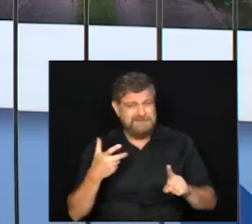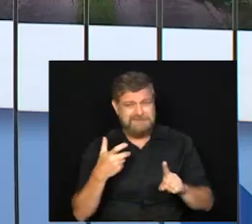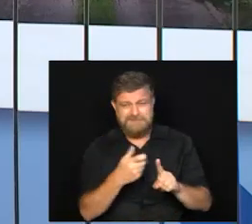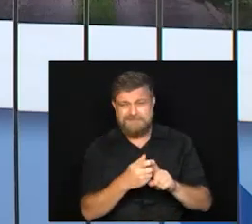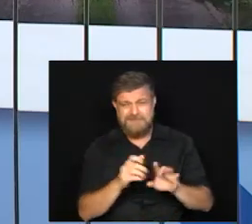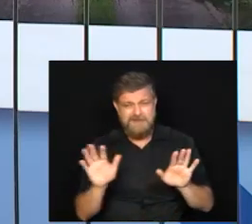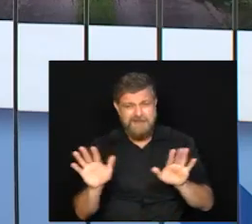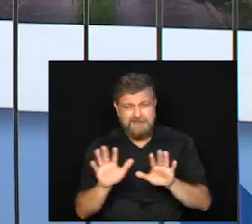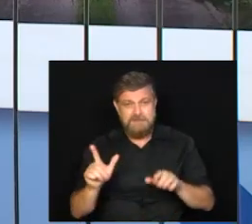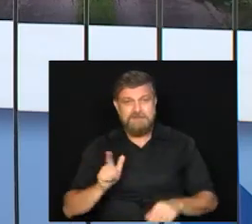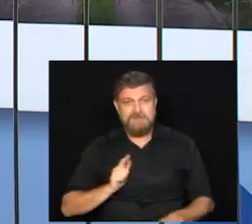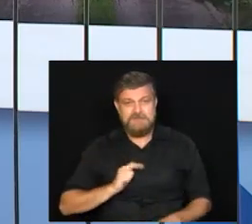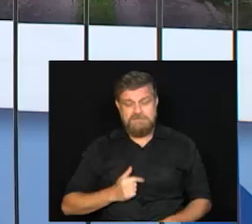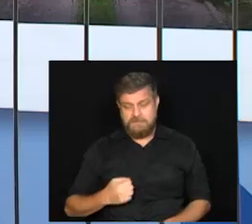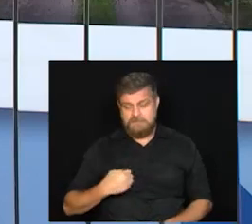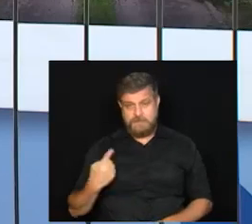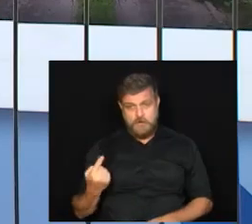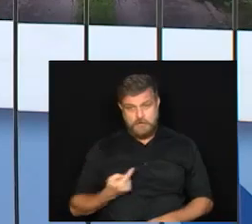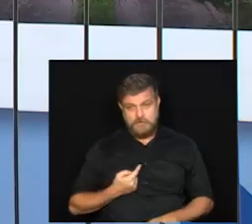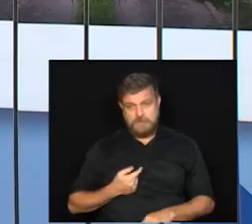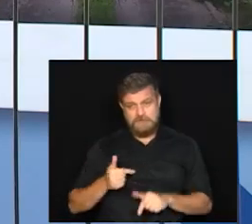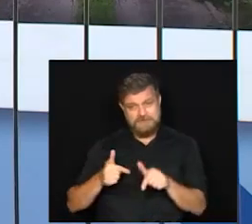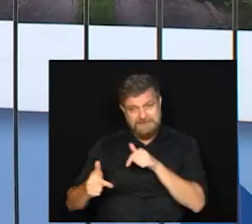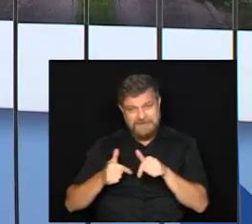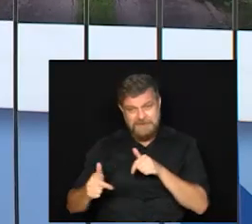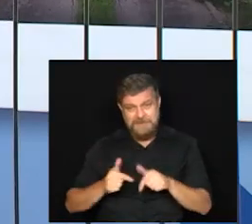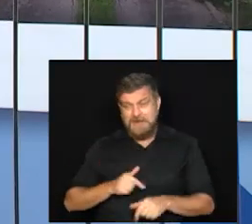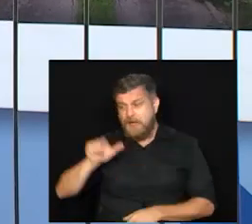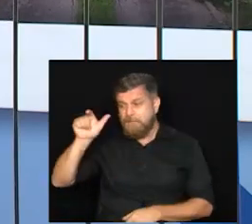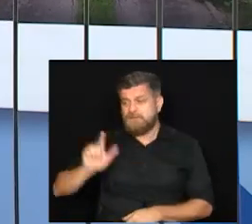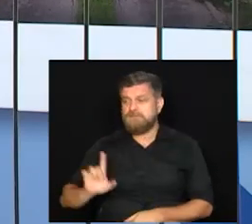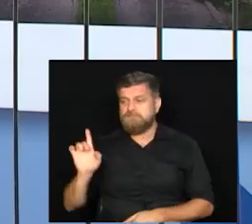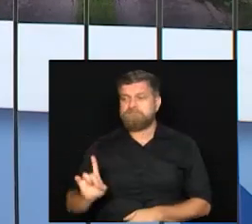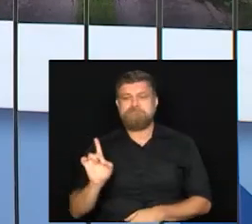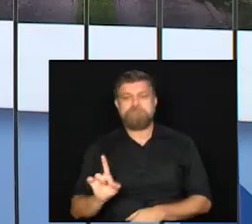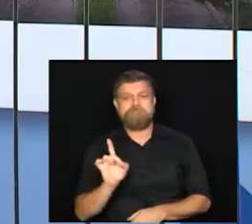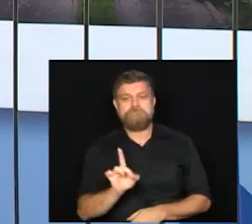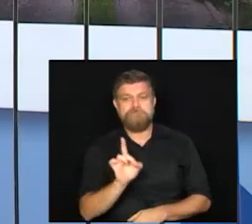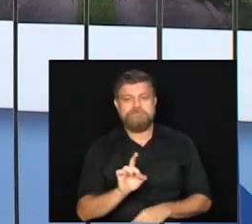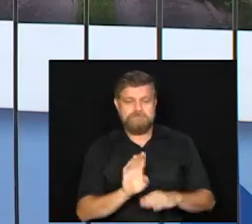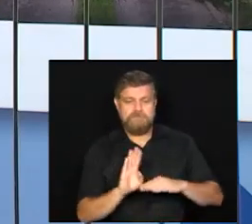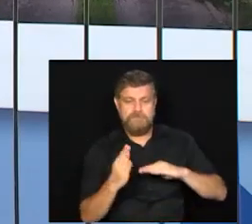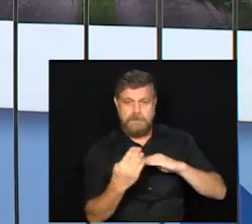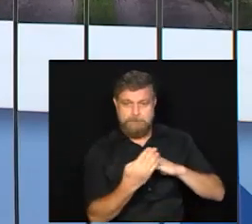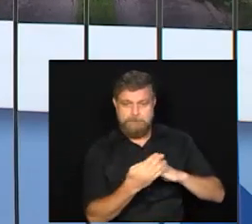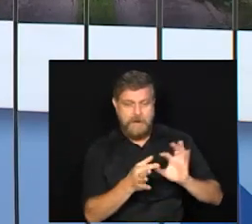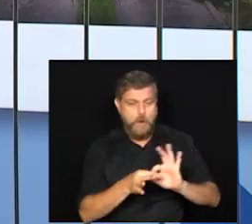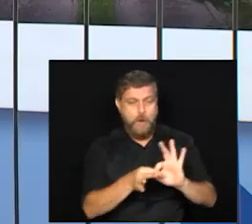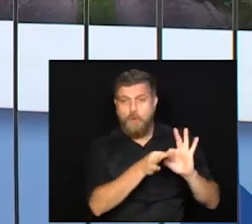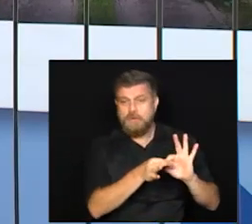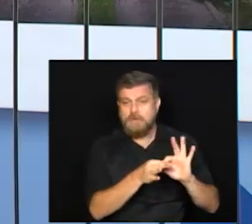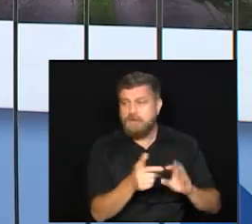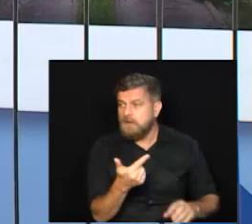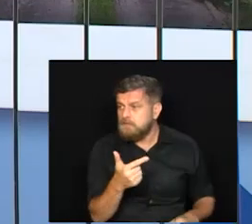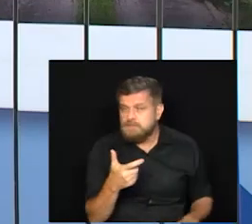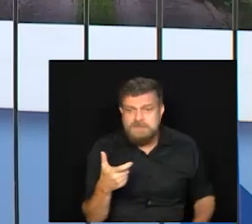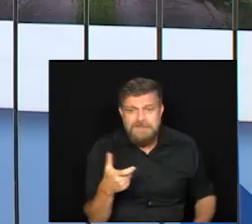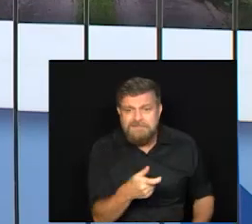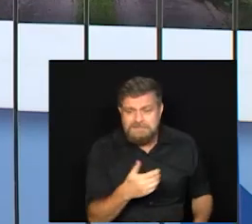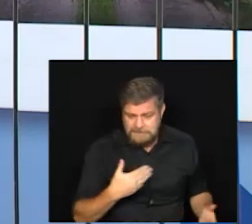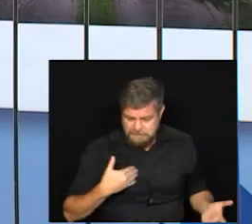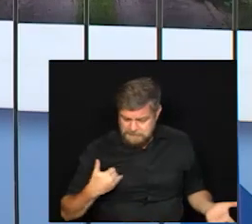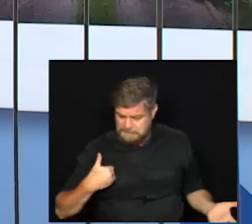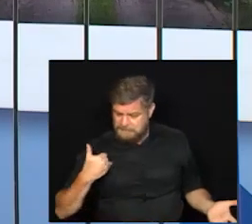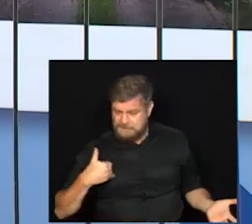é. Inclusive, chegou à nossa redação pessoas que procuraram, por exemplo, o Kaique da Vila União, chegou, não tinha vacina para minha idade, porque